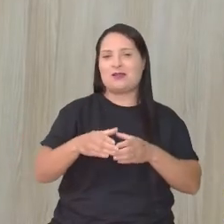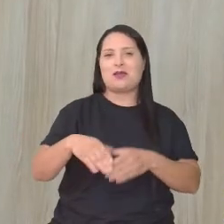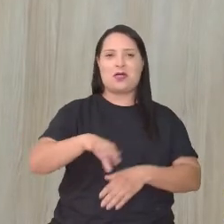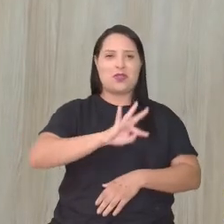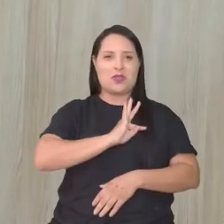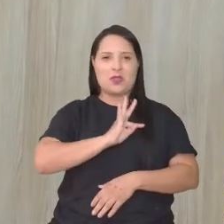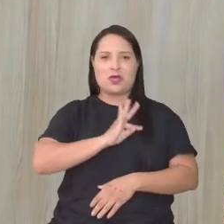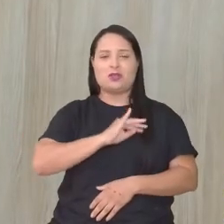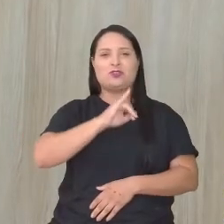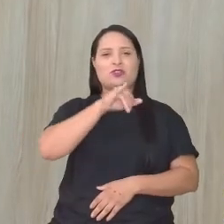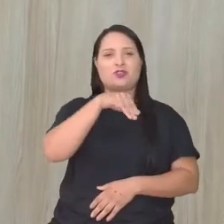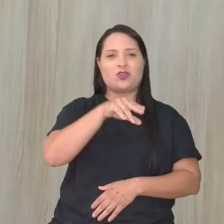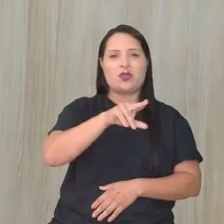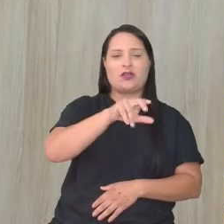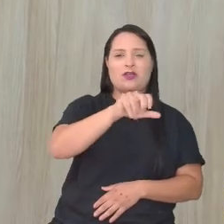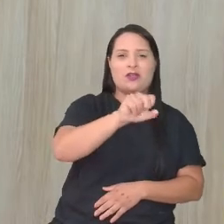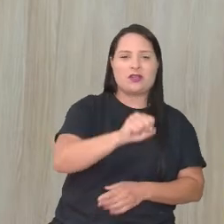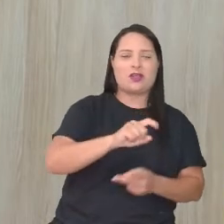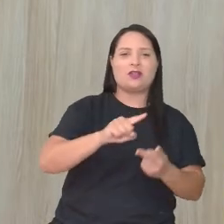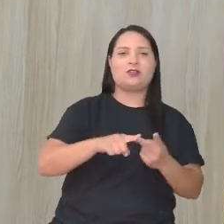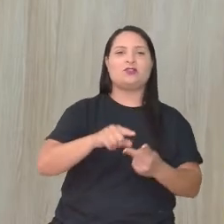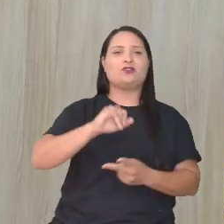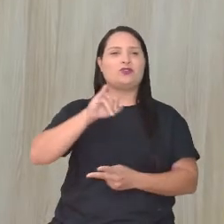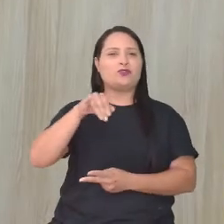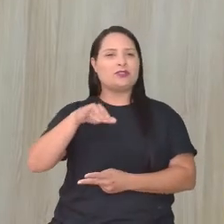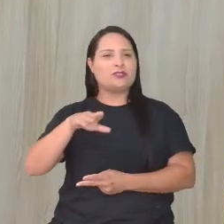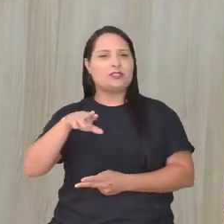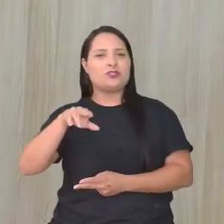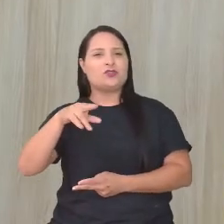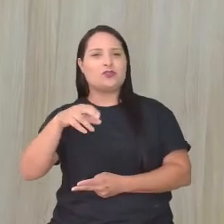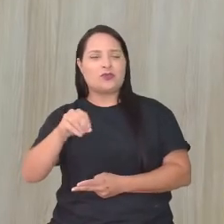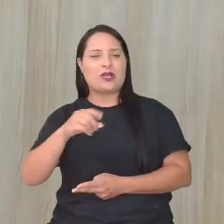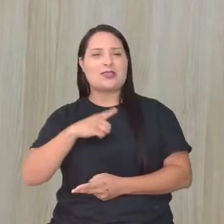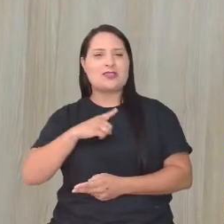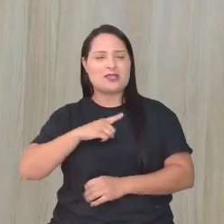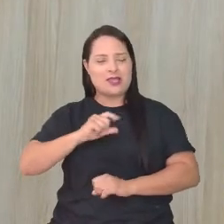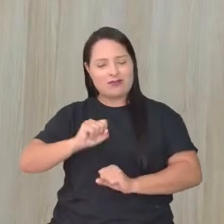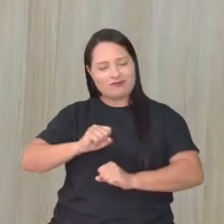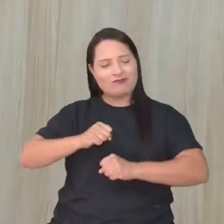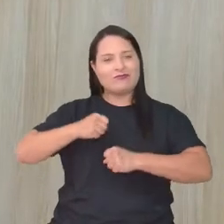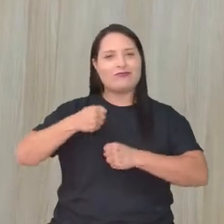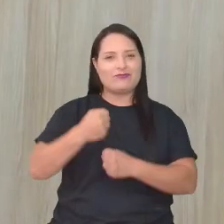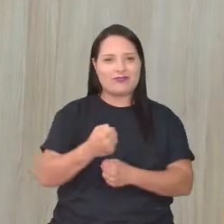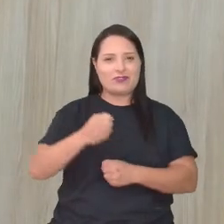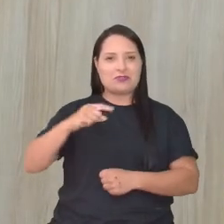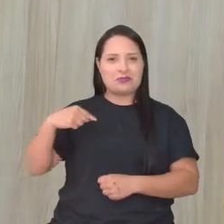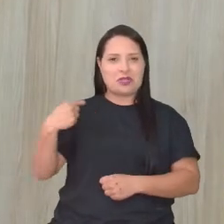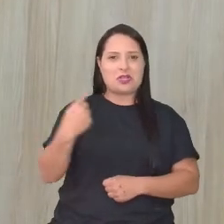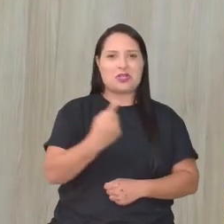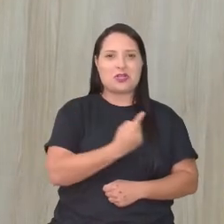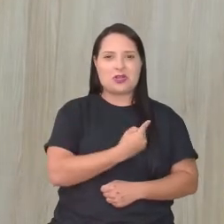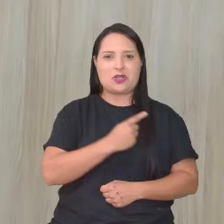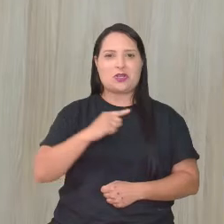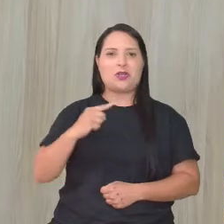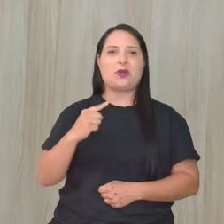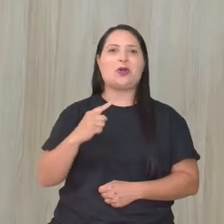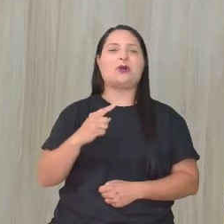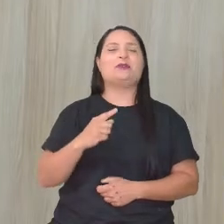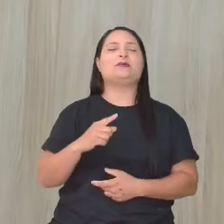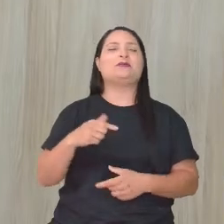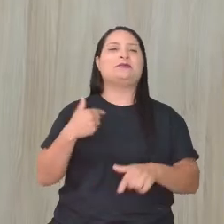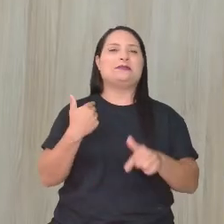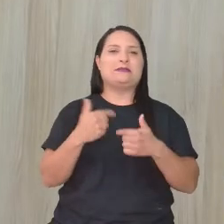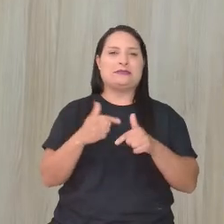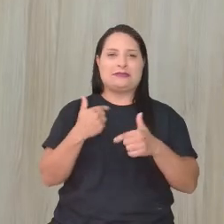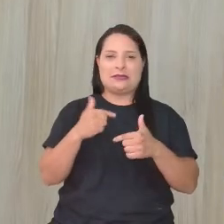Jonas, Juninho, que dá aquela força para a gente aqui, na correria, que só quem está aqui por trás das